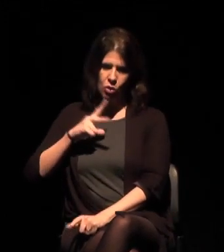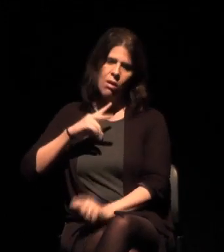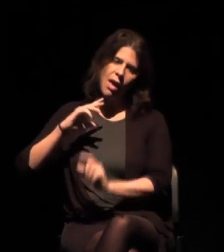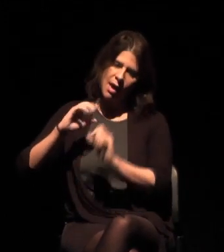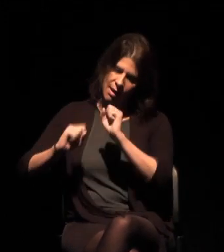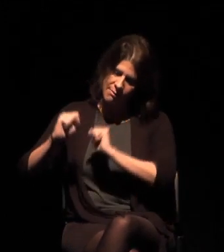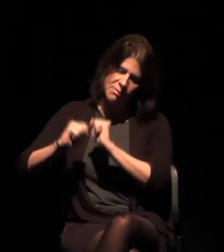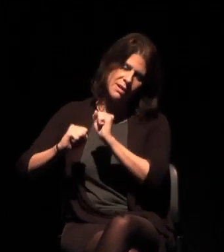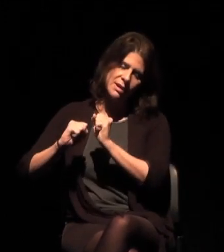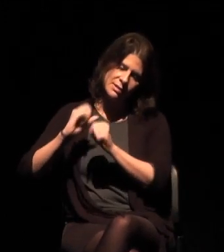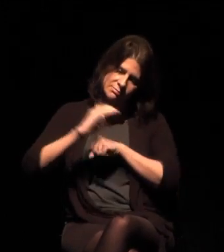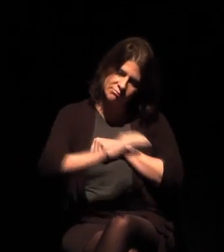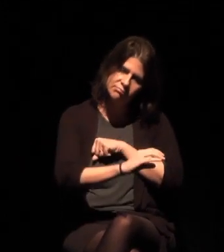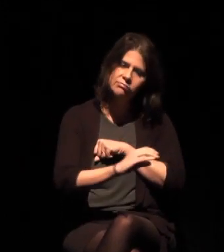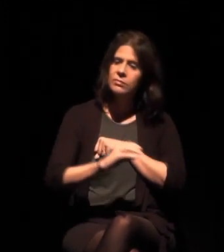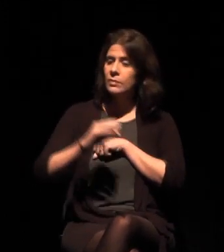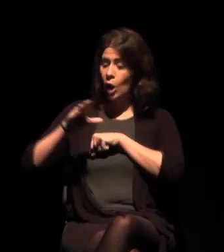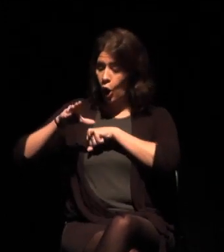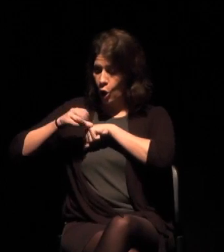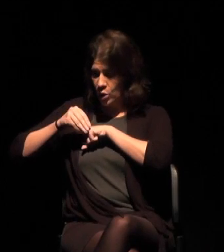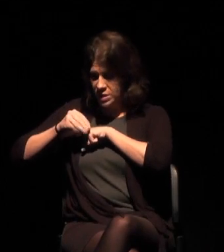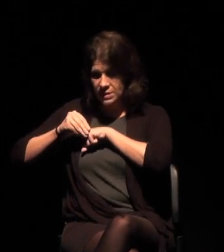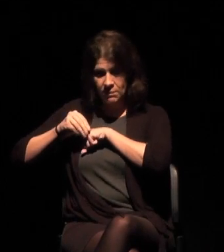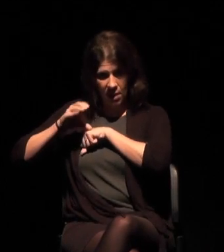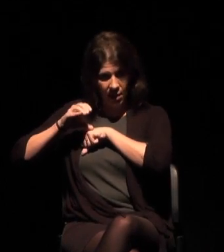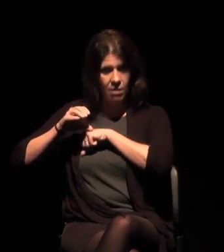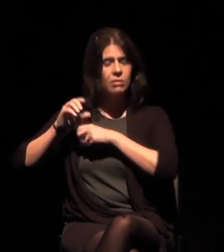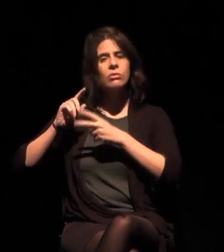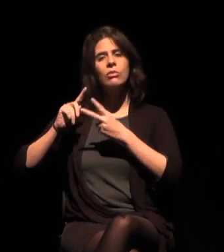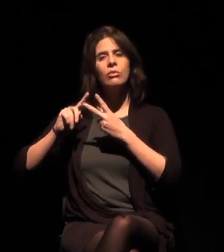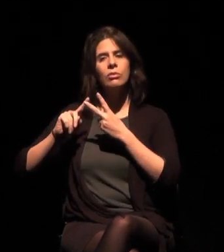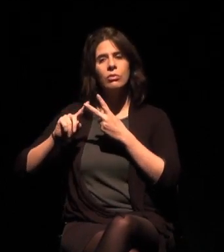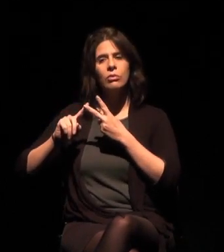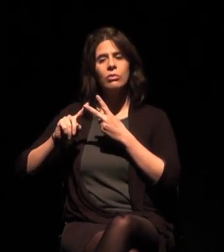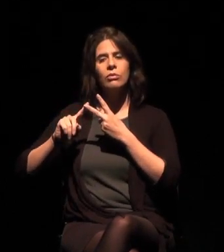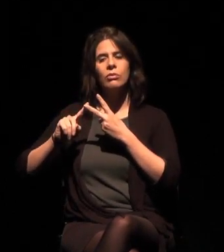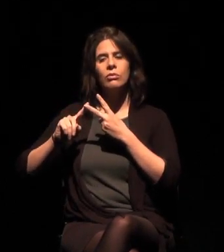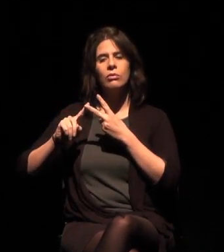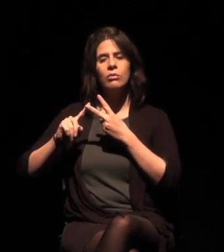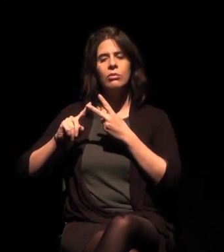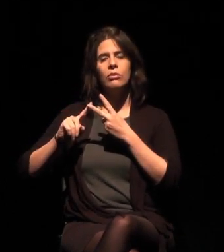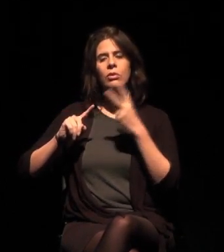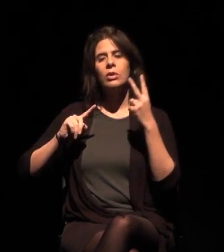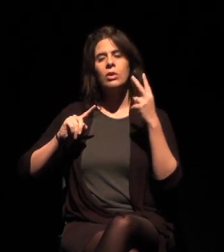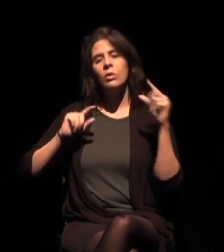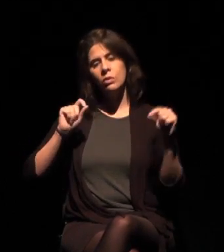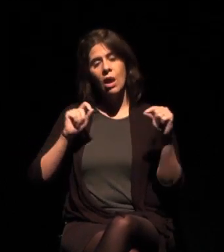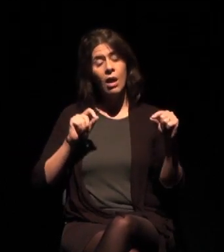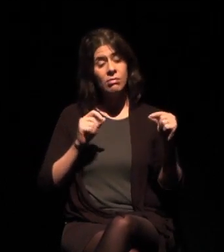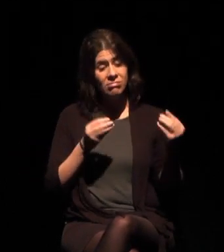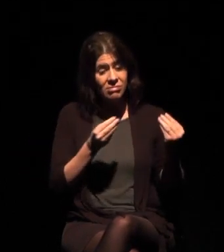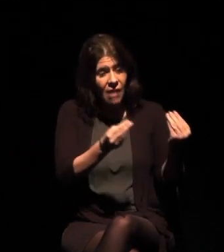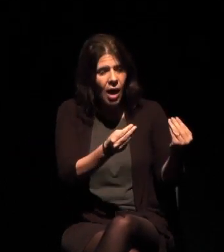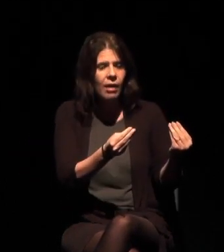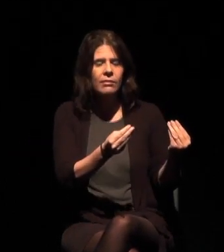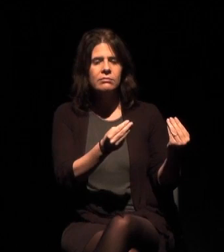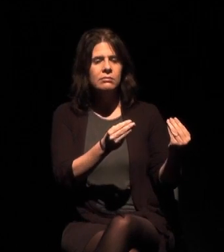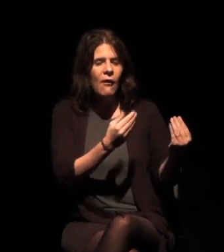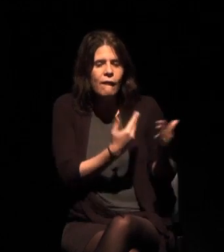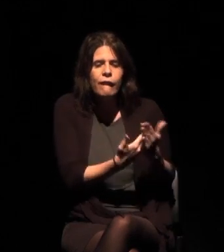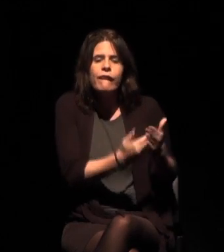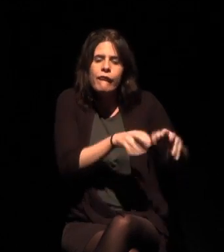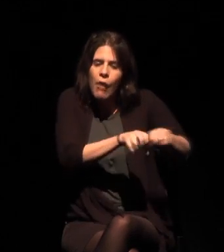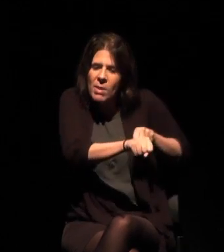combinem conhecimento isto é uma qualificação de influência nós fizemos superior iraque ou